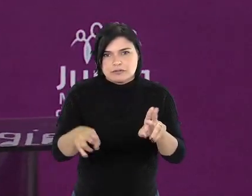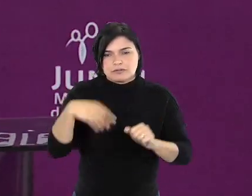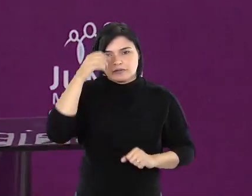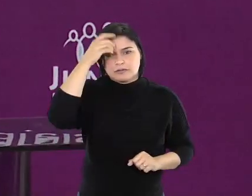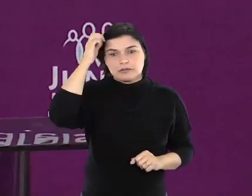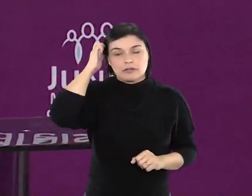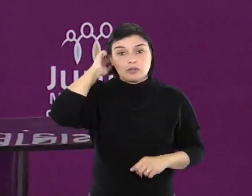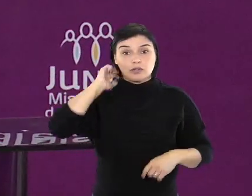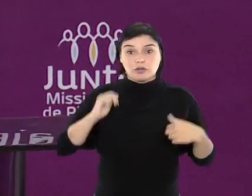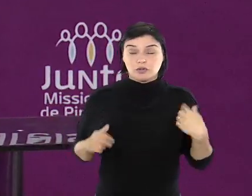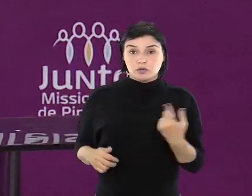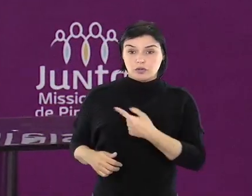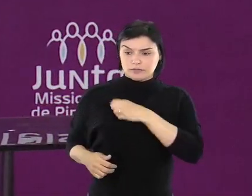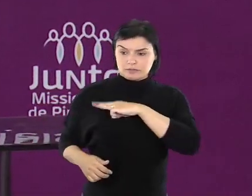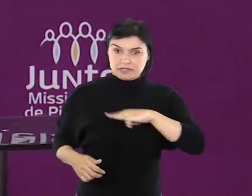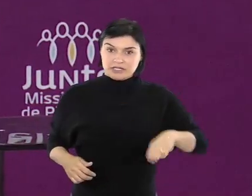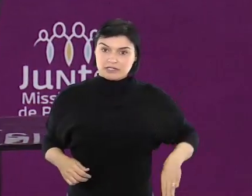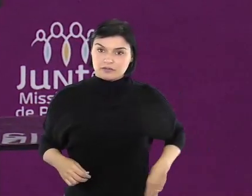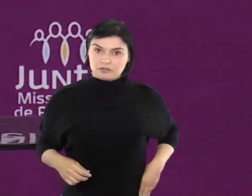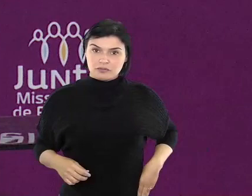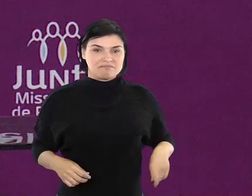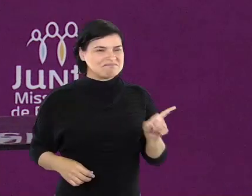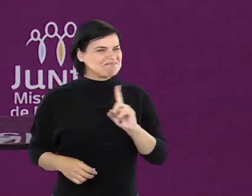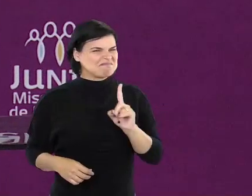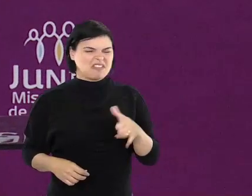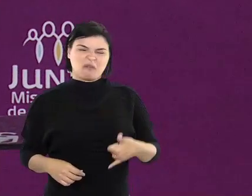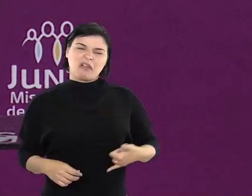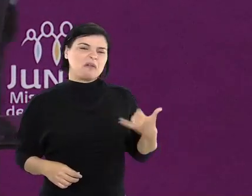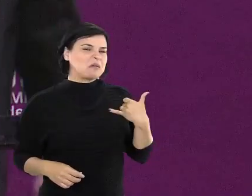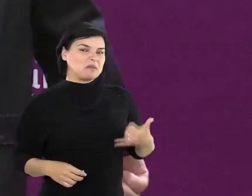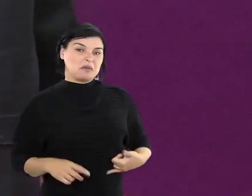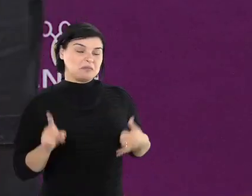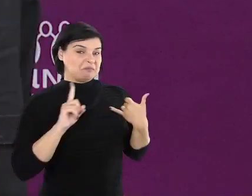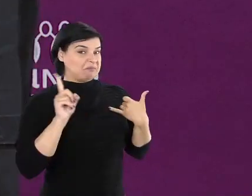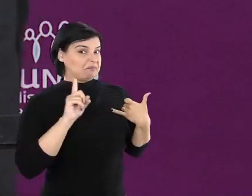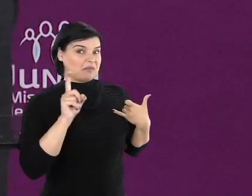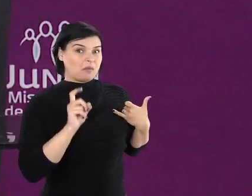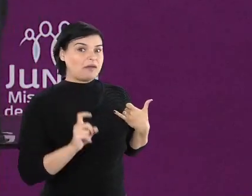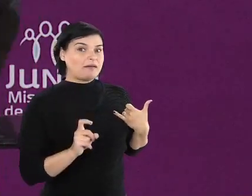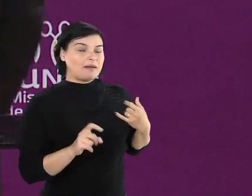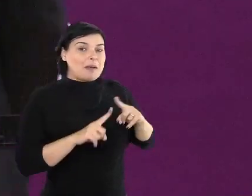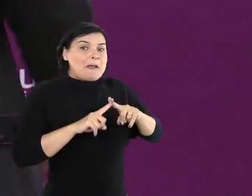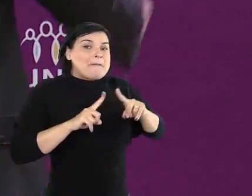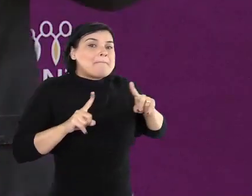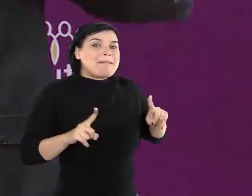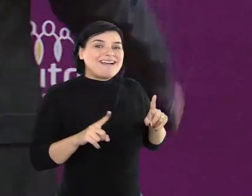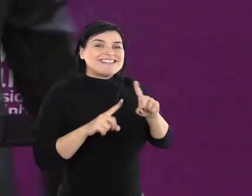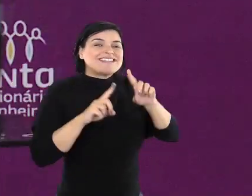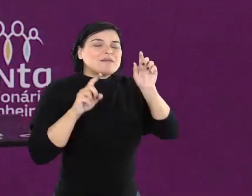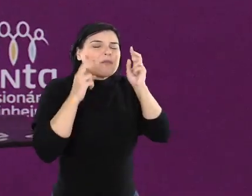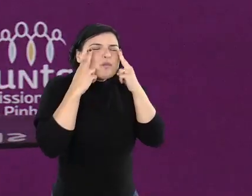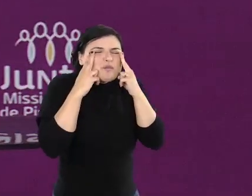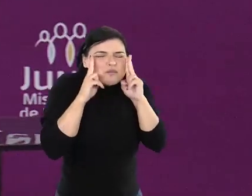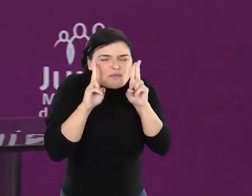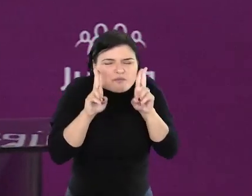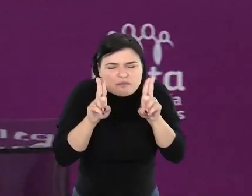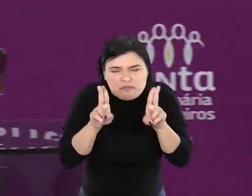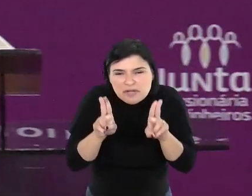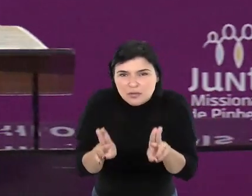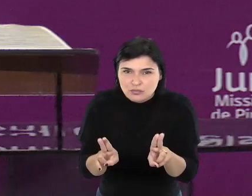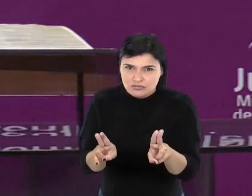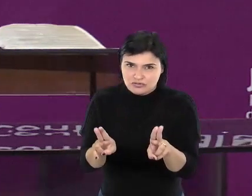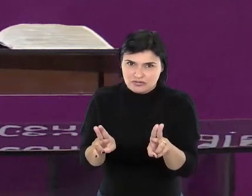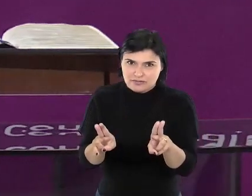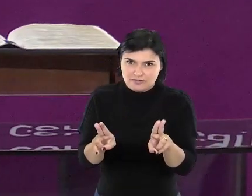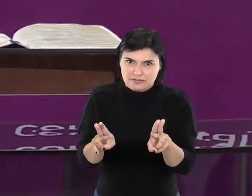somos ministros agora vai ter uma carteira de Ministro e quando for para reunião do supremo conselho vai ser chamado de